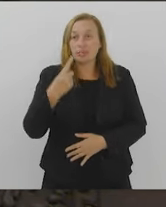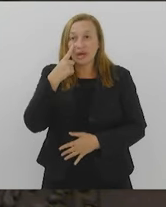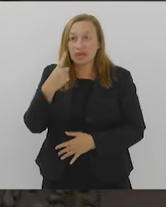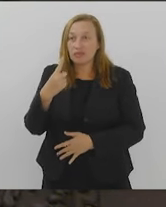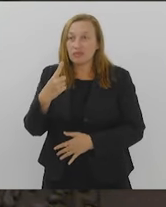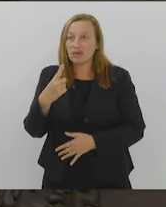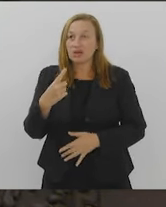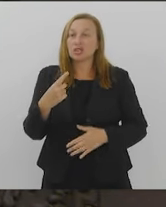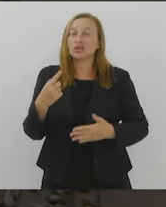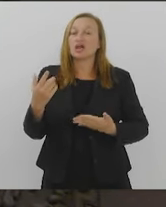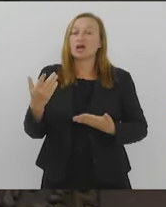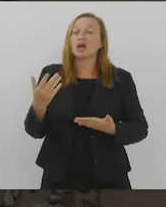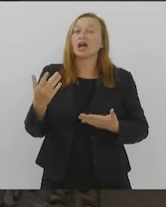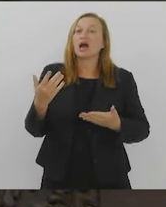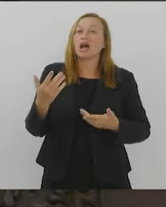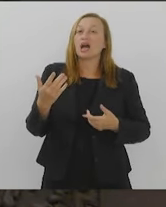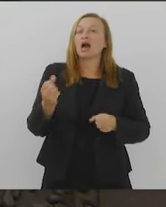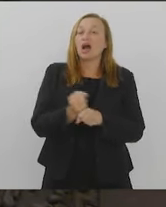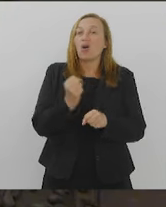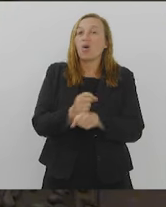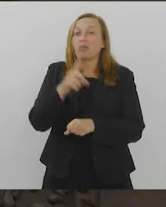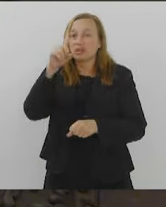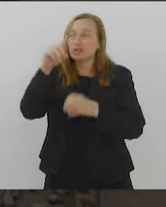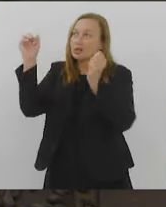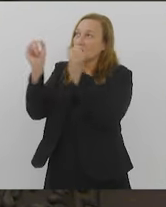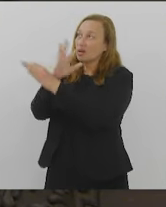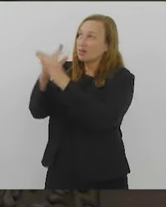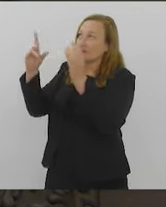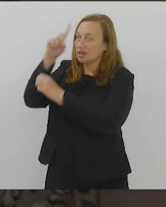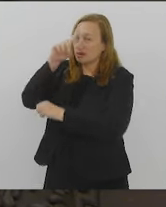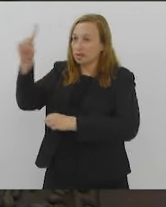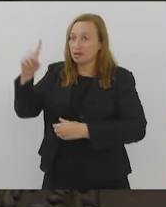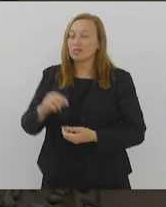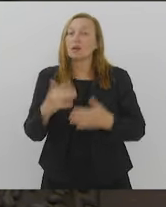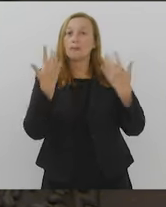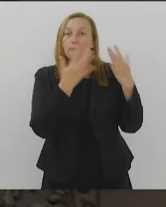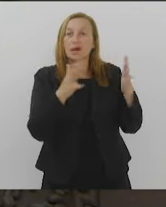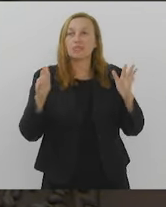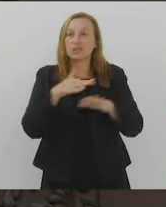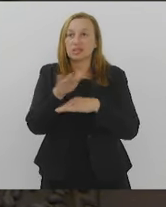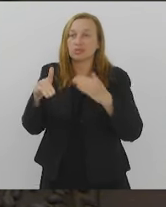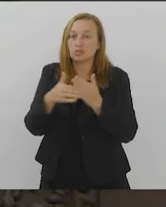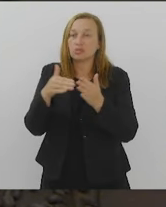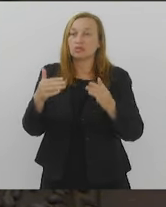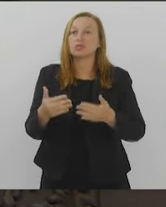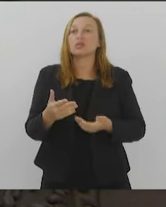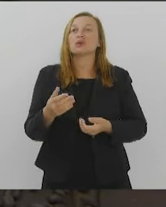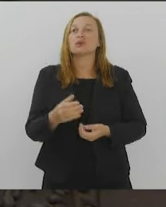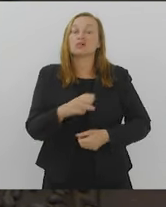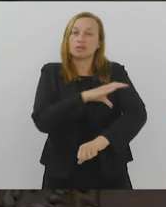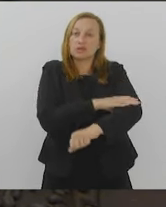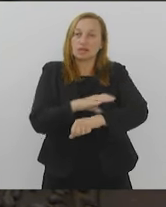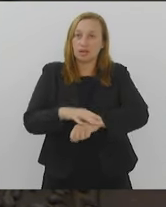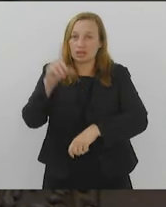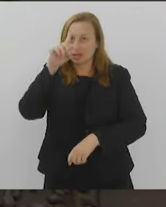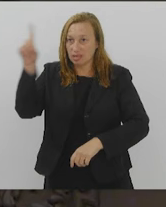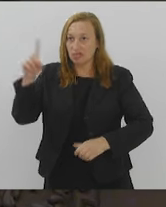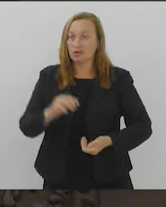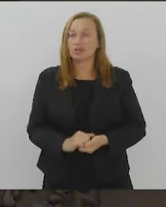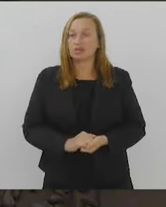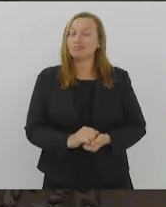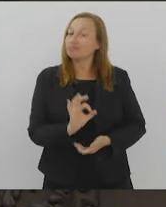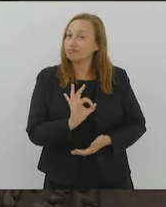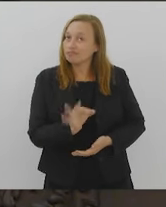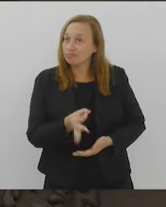glorifique o Pai que está nos céus. Parabéns todos os assembleianos que aqui estão.